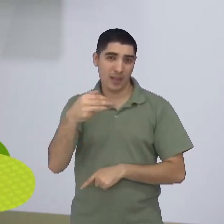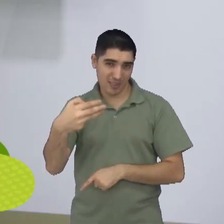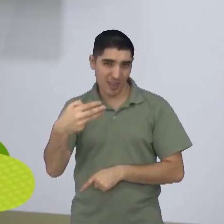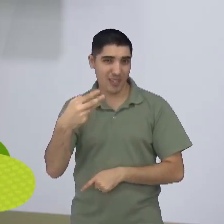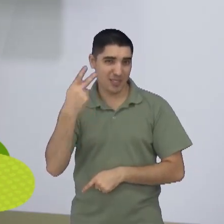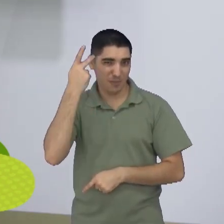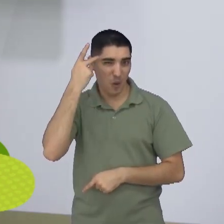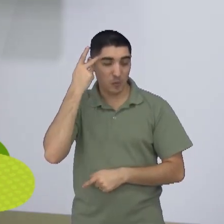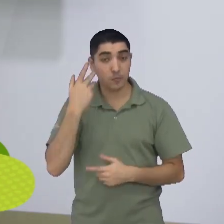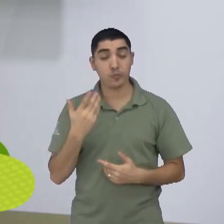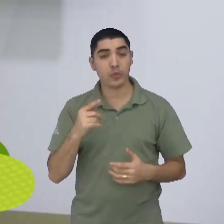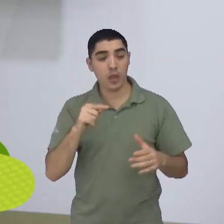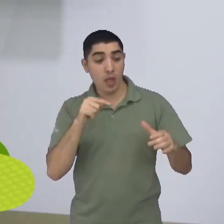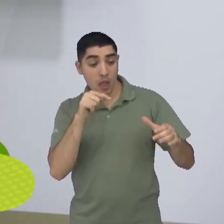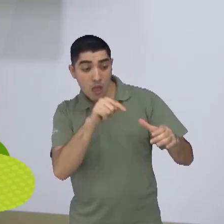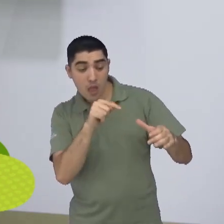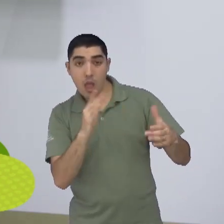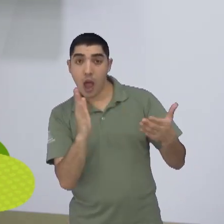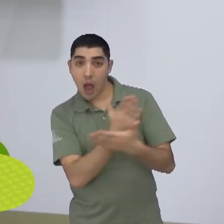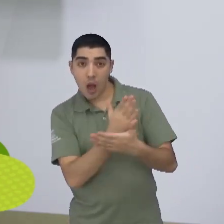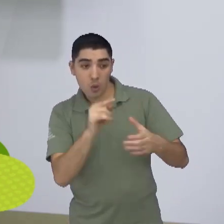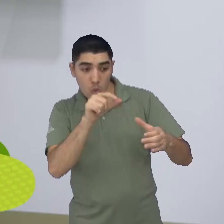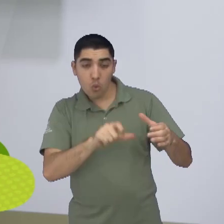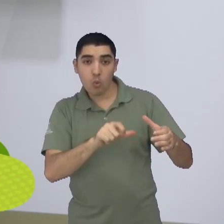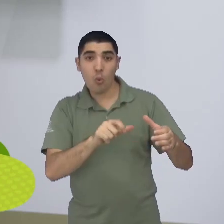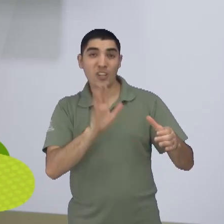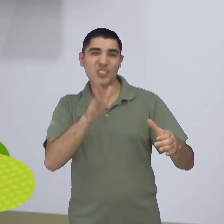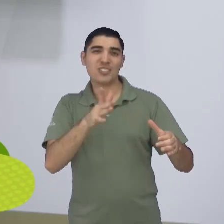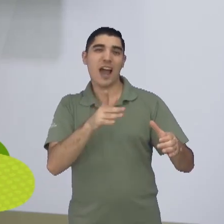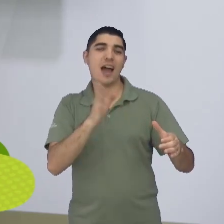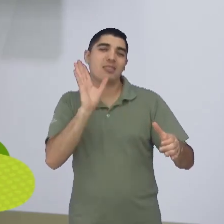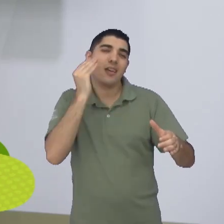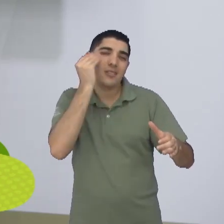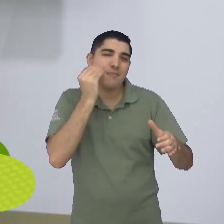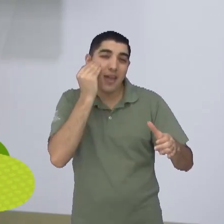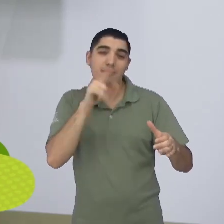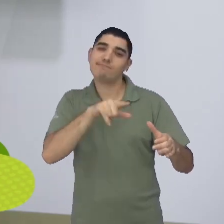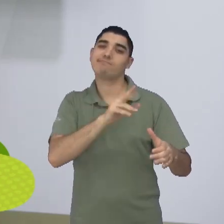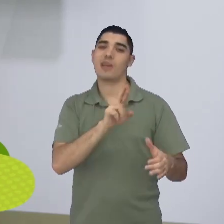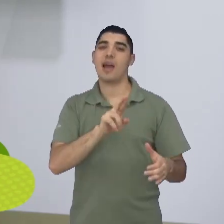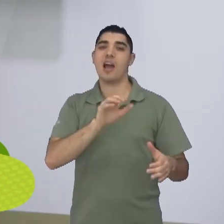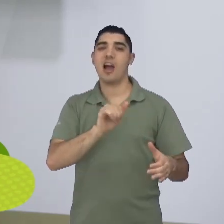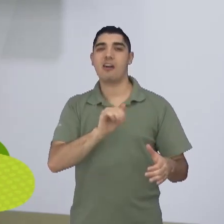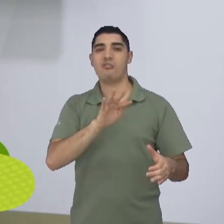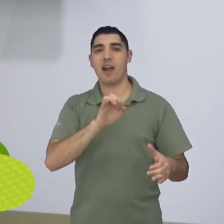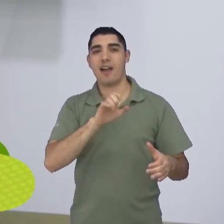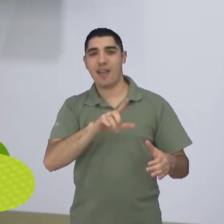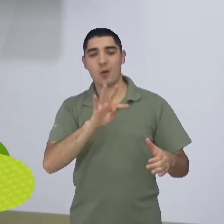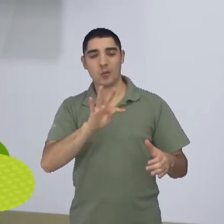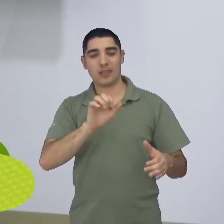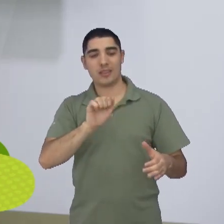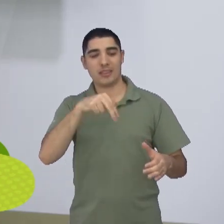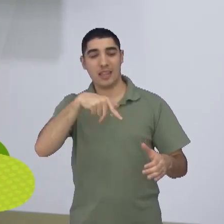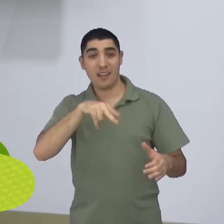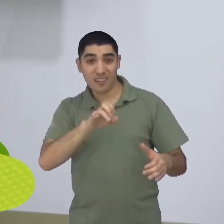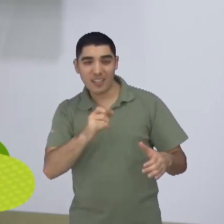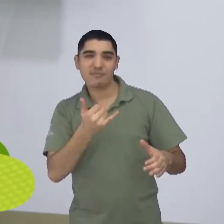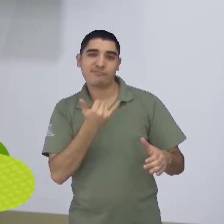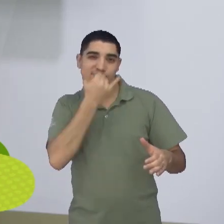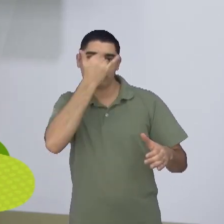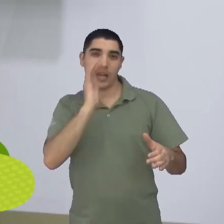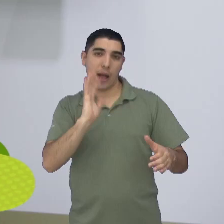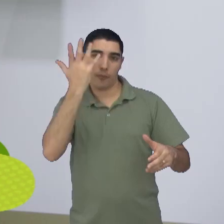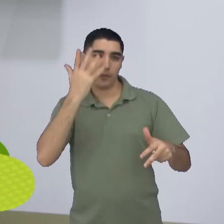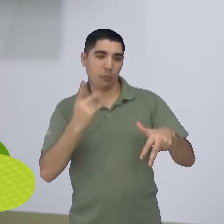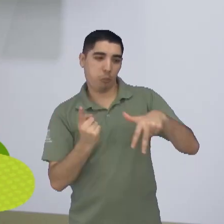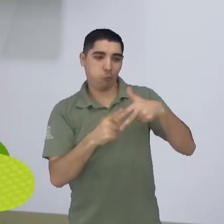desses jogadores que eram remanescentes é o Rafael Tanque, né? Infelizmente, abateram o Tanque aí durante os treinamentos e a